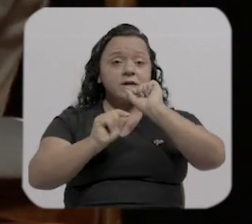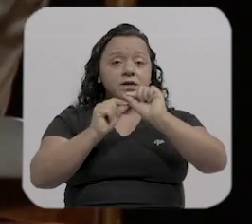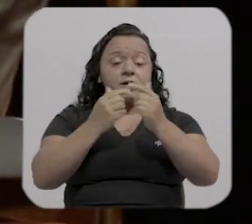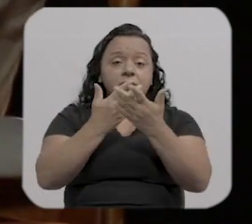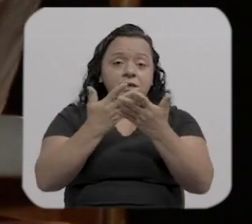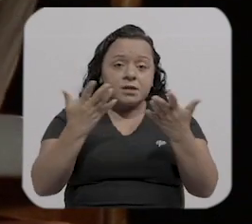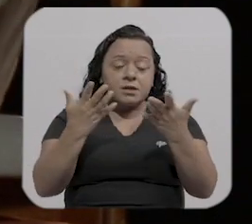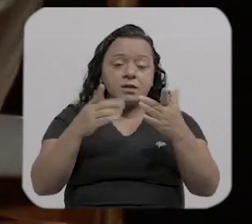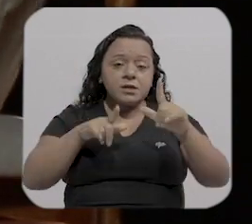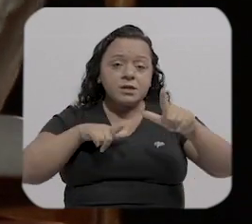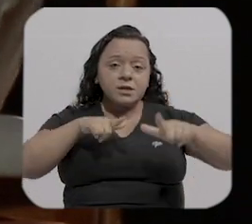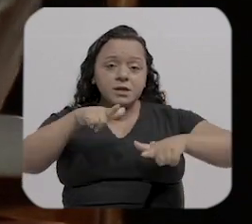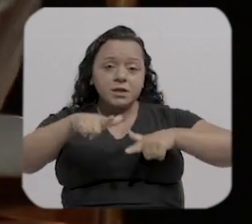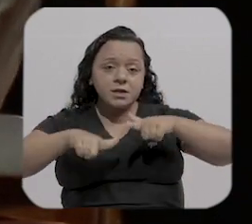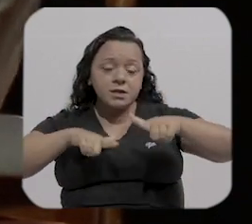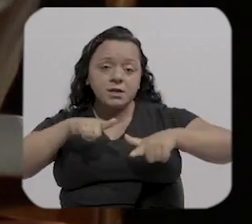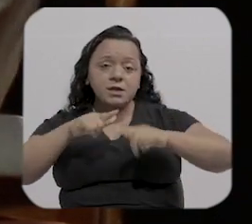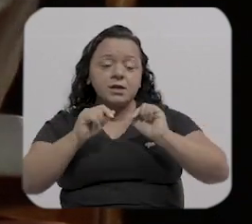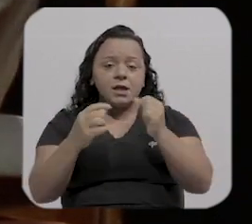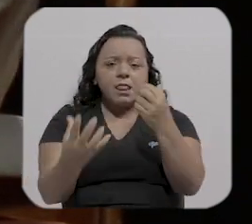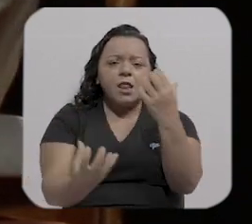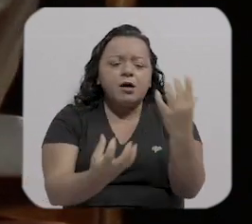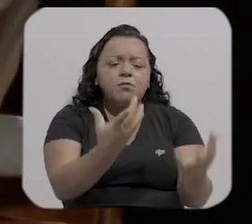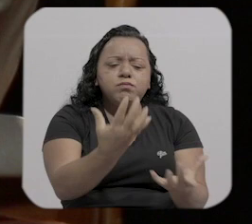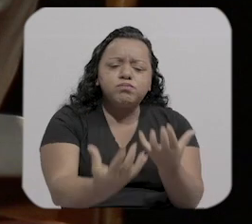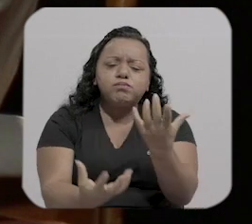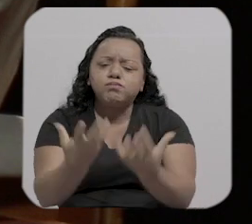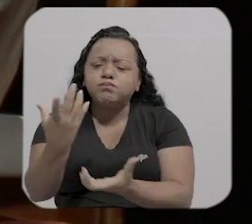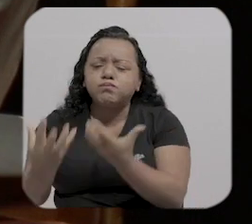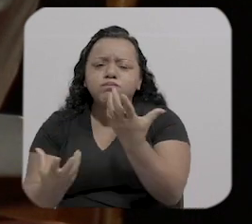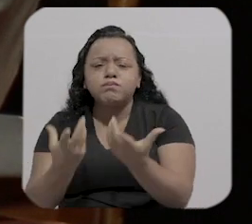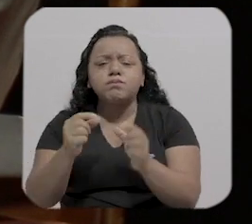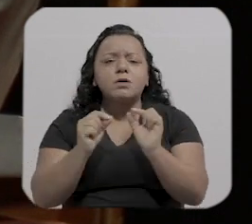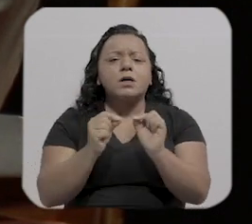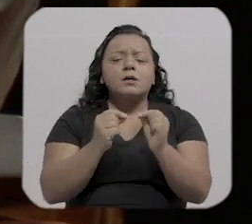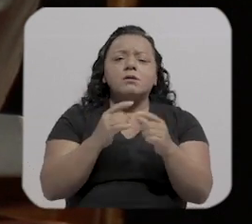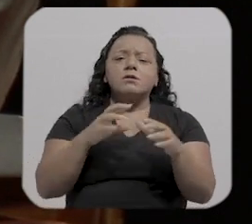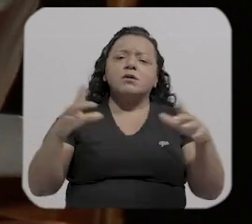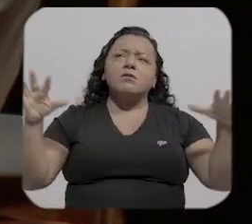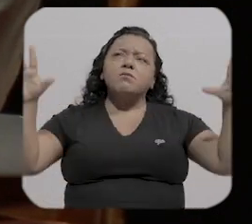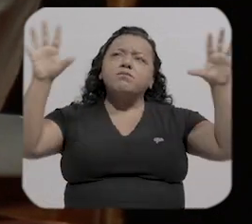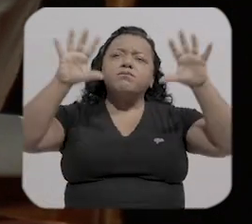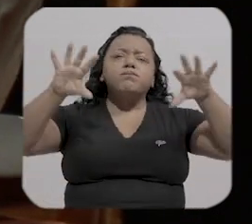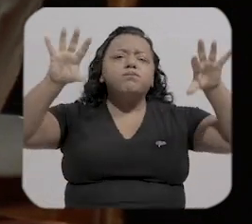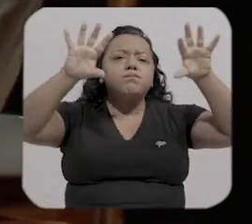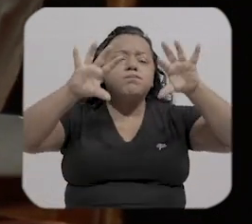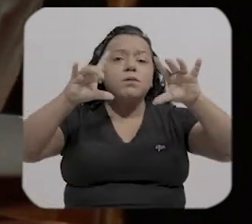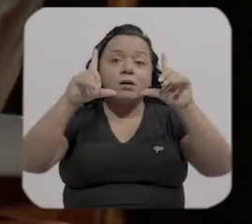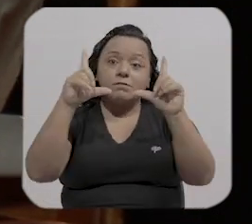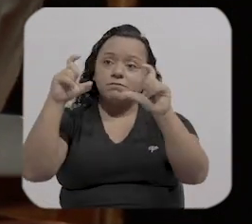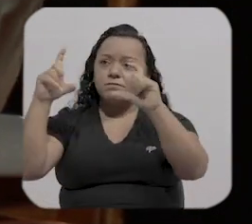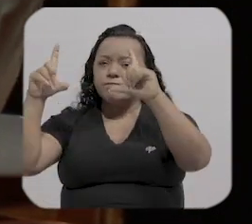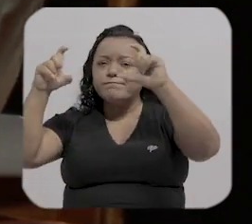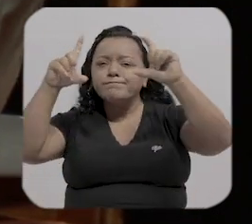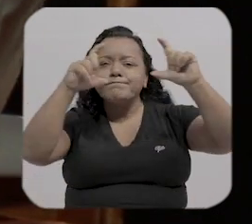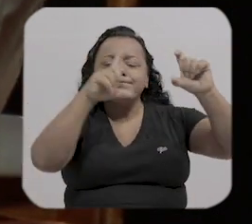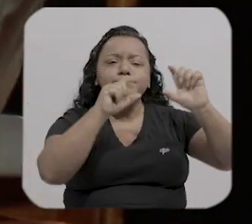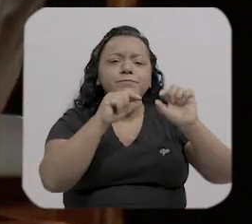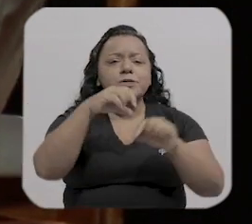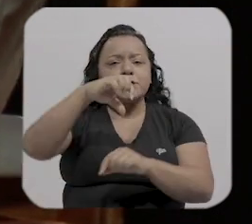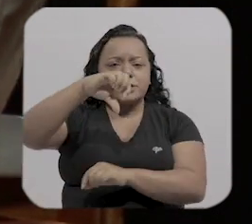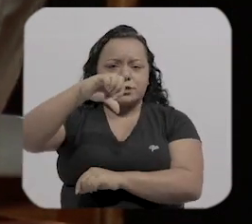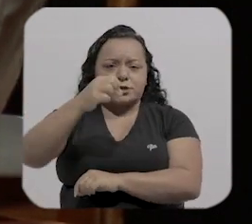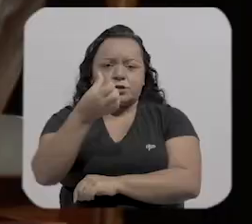A minha estratégia de trabalho nas queimadas era o seguinte. Pô, ali está uma fumaça e tal. Eu fotografo as queimadas